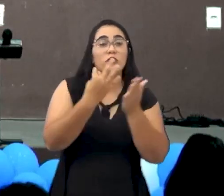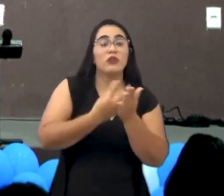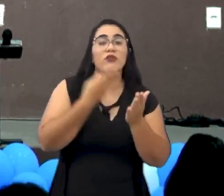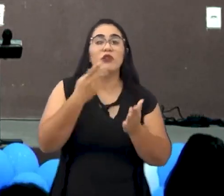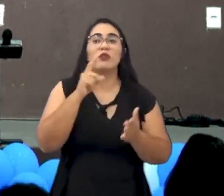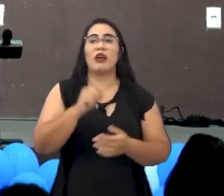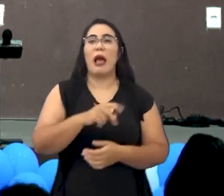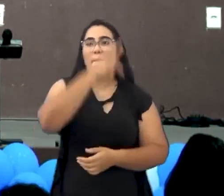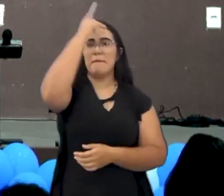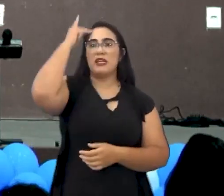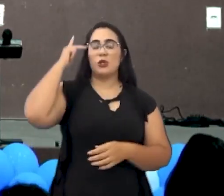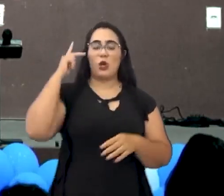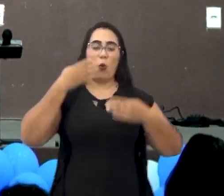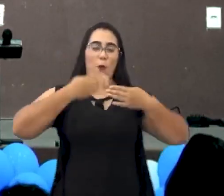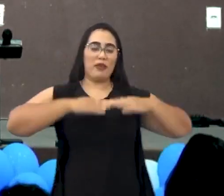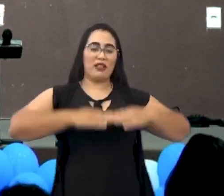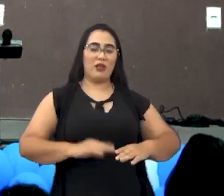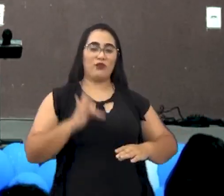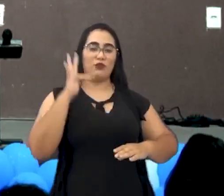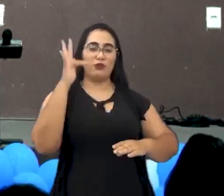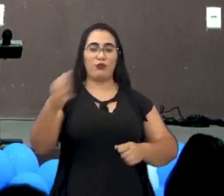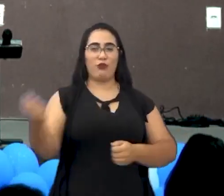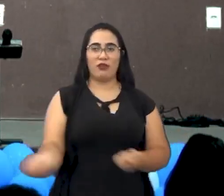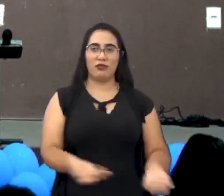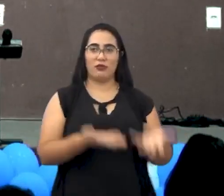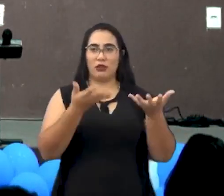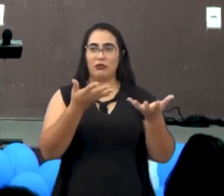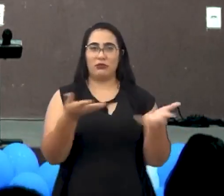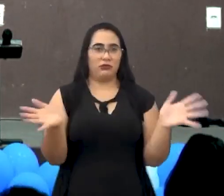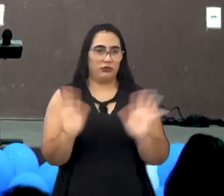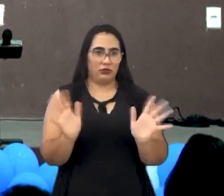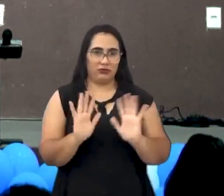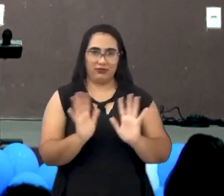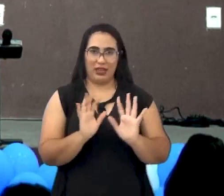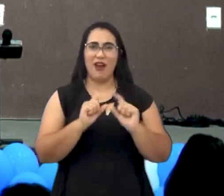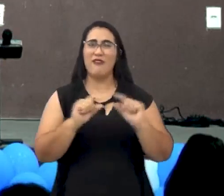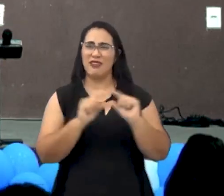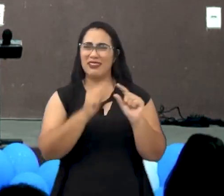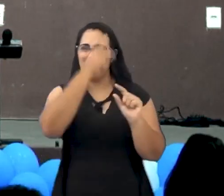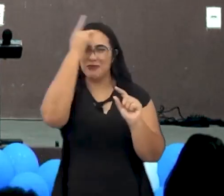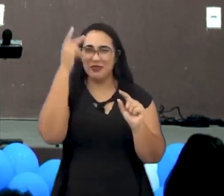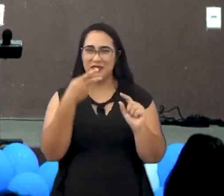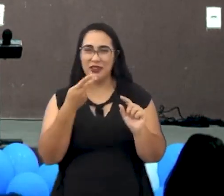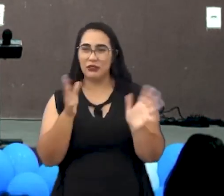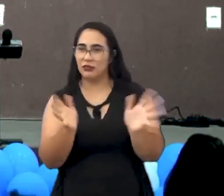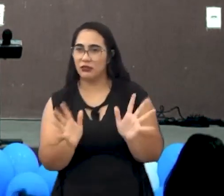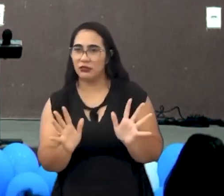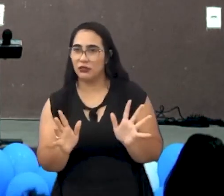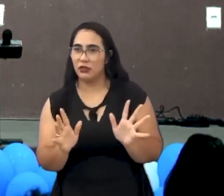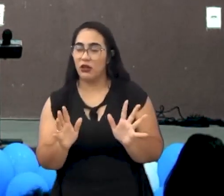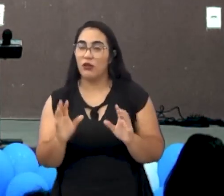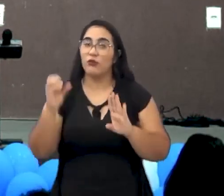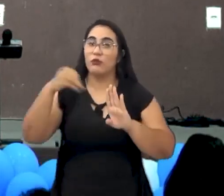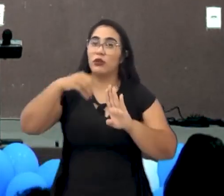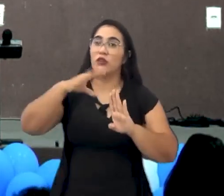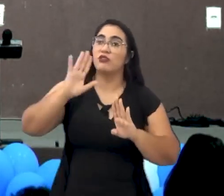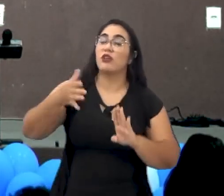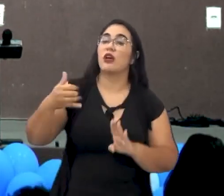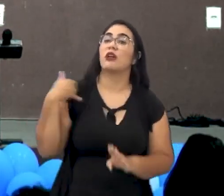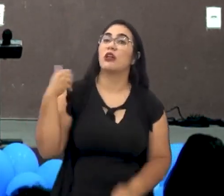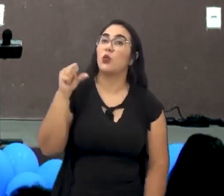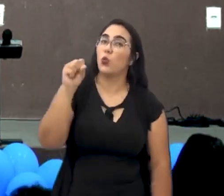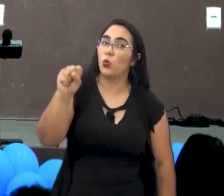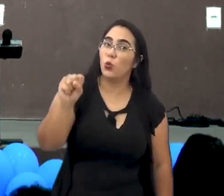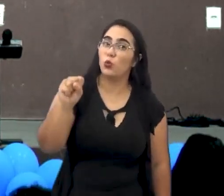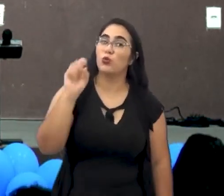que são os humilhados, vão ser exaltados. Pelo amor de Deus, Batista da Graça, não venham, vocês, ó, a gente tem aqui, já são 8 anos aqui aprendendo a